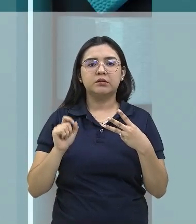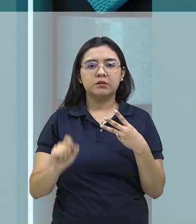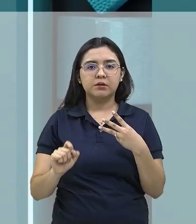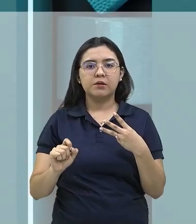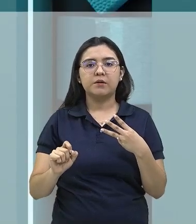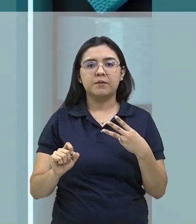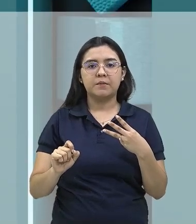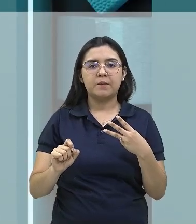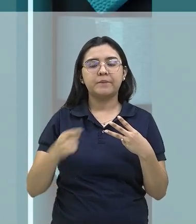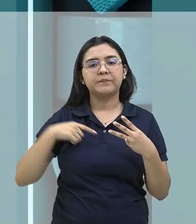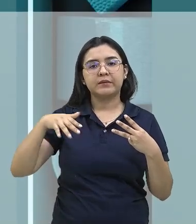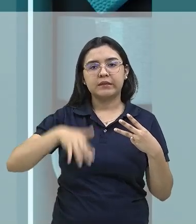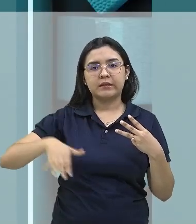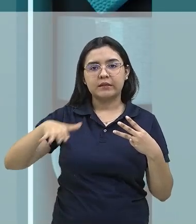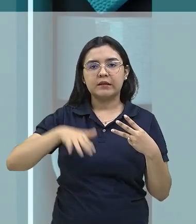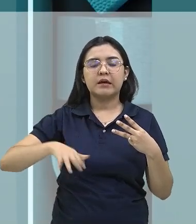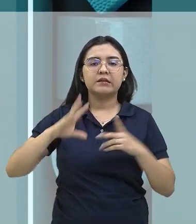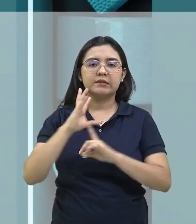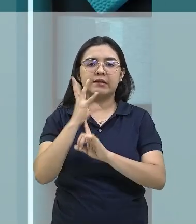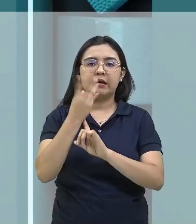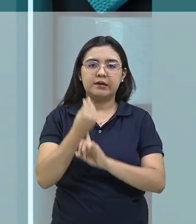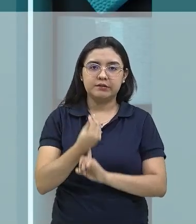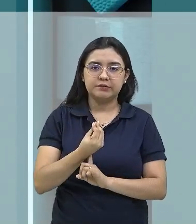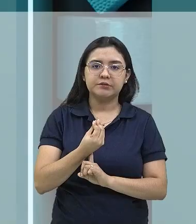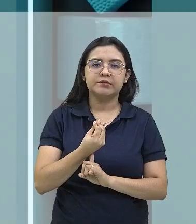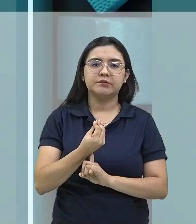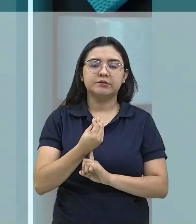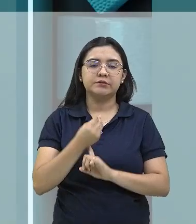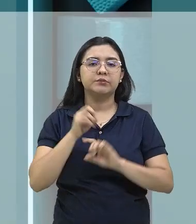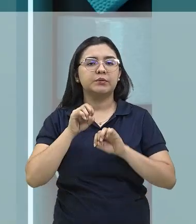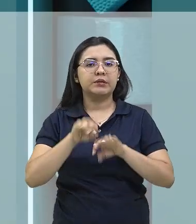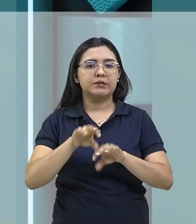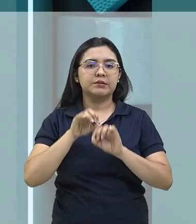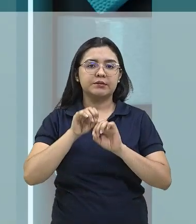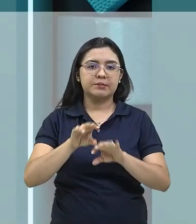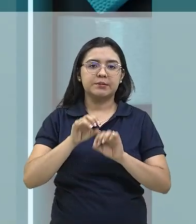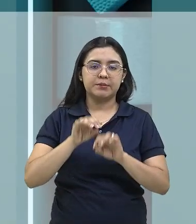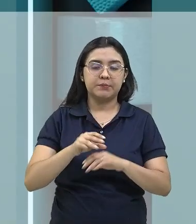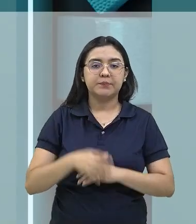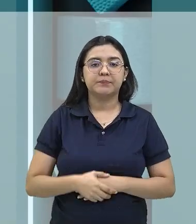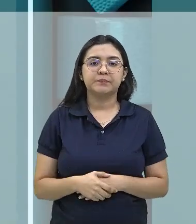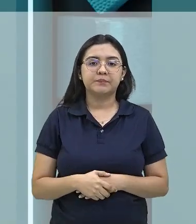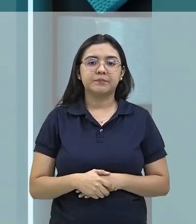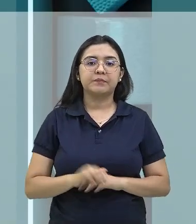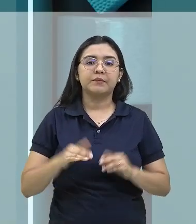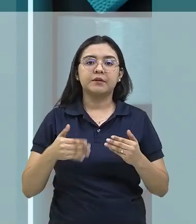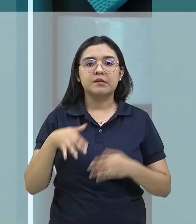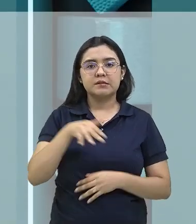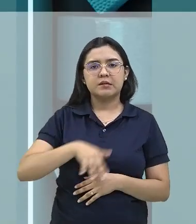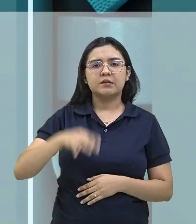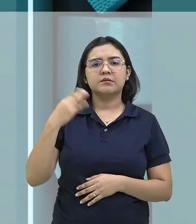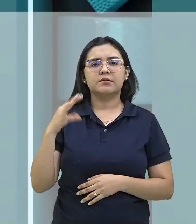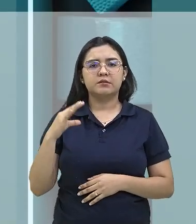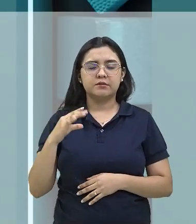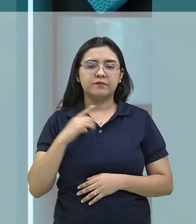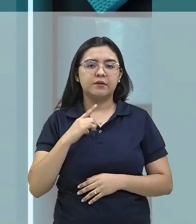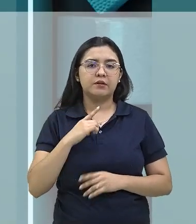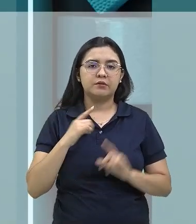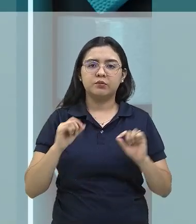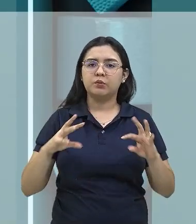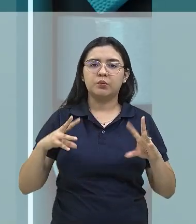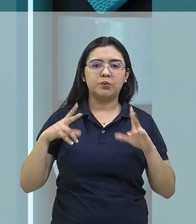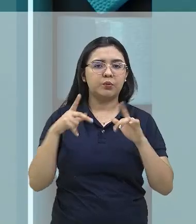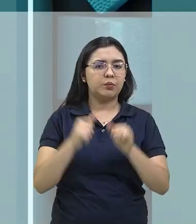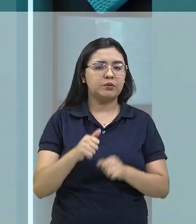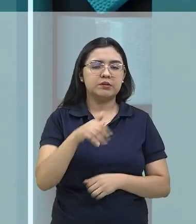na área das artes, na área da educação. Então, o campo científico ele vai estar presente em